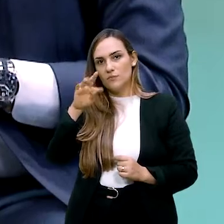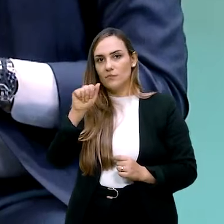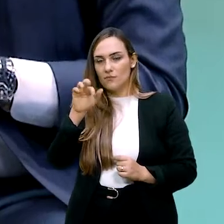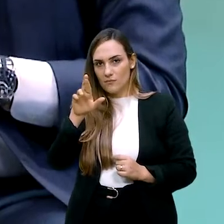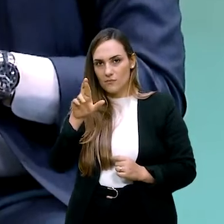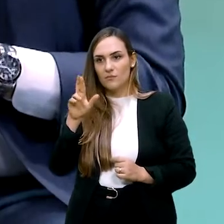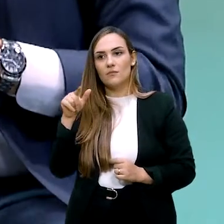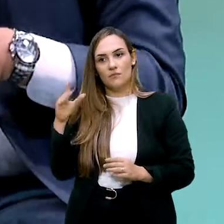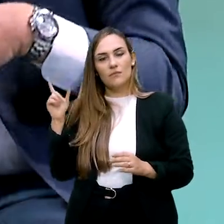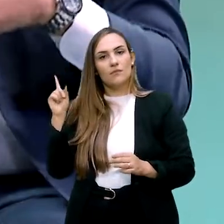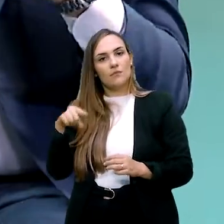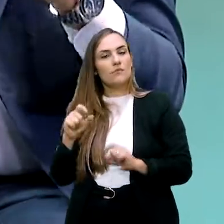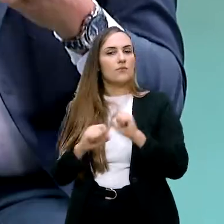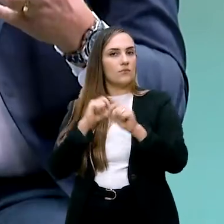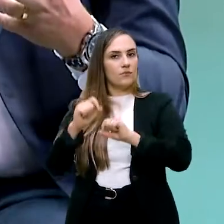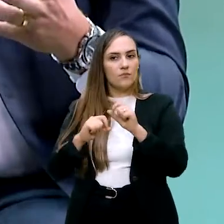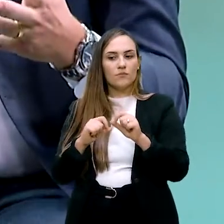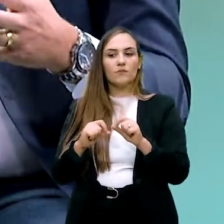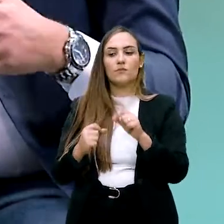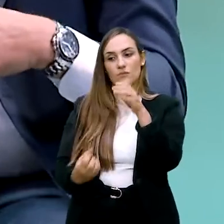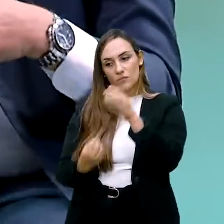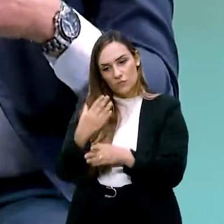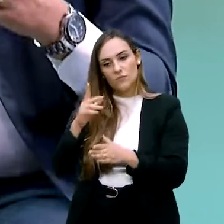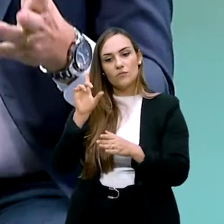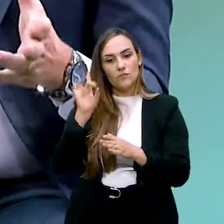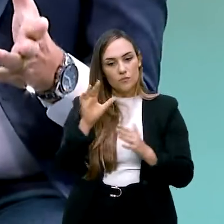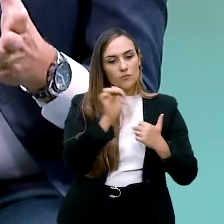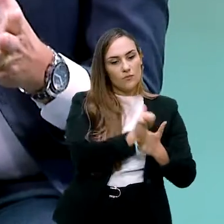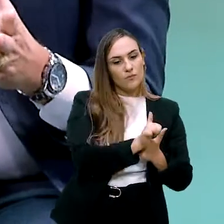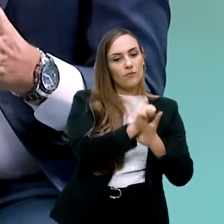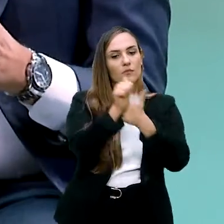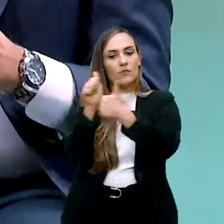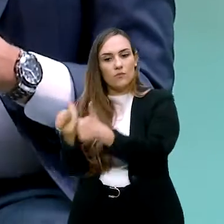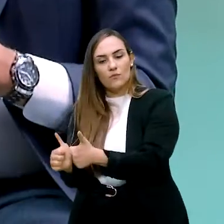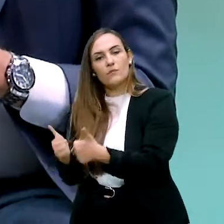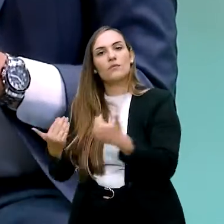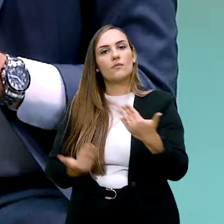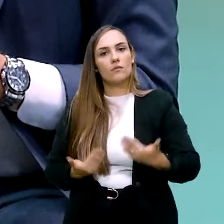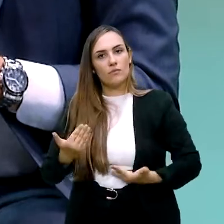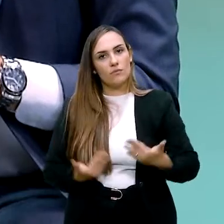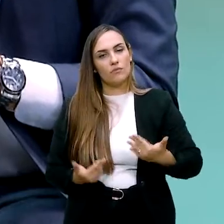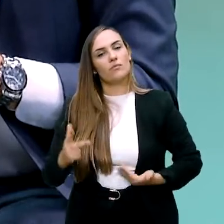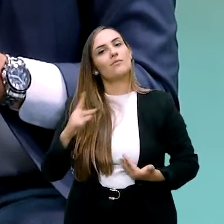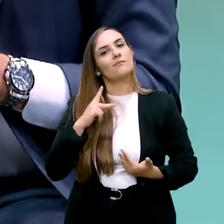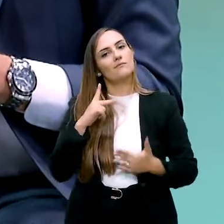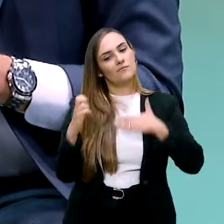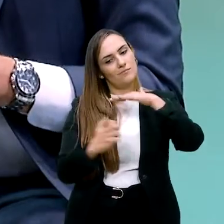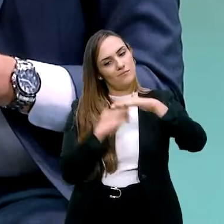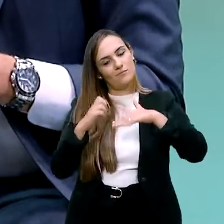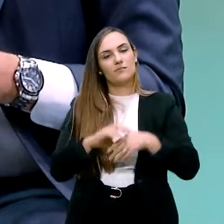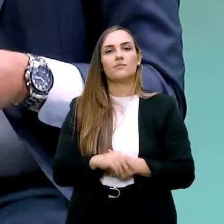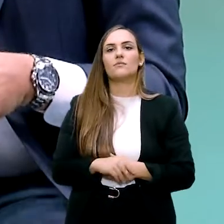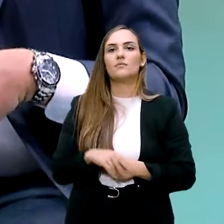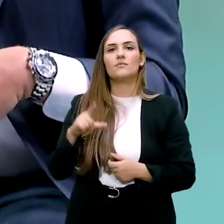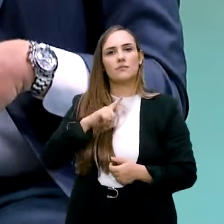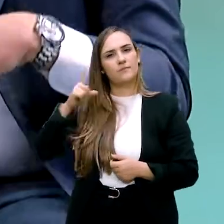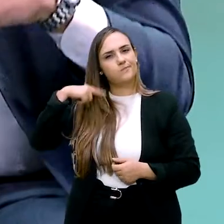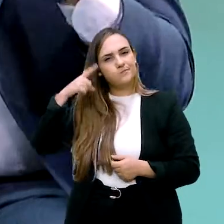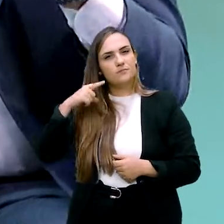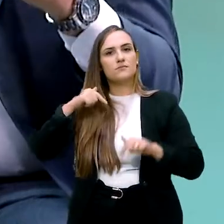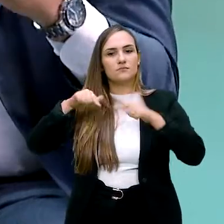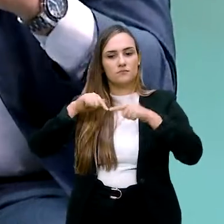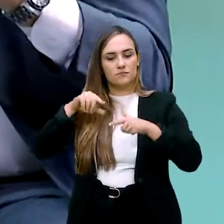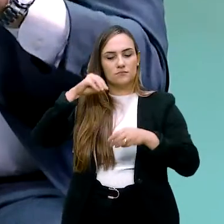foi criada para acompanhar justamente esse setor da sociedade. Perfeito. E ela é formada de advogados